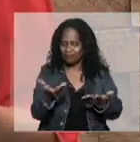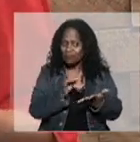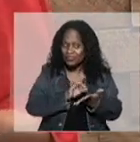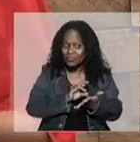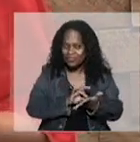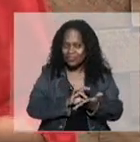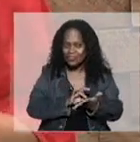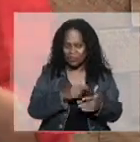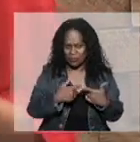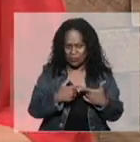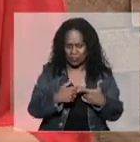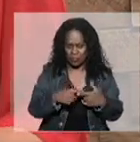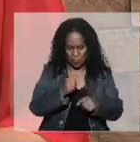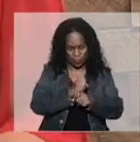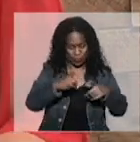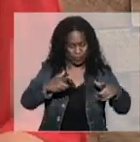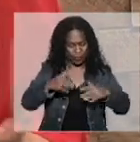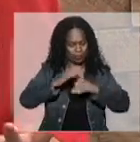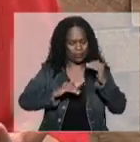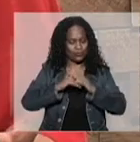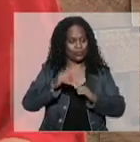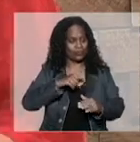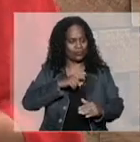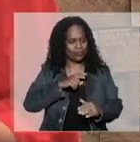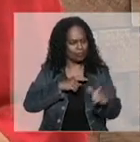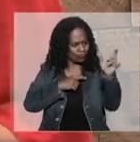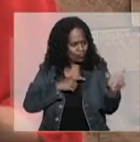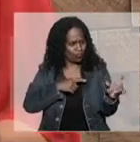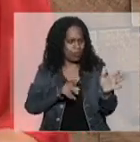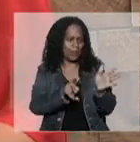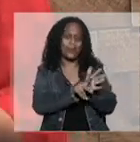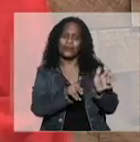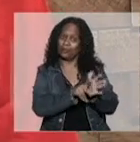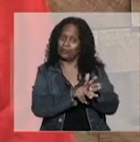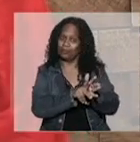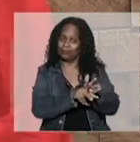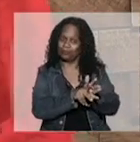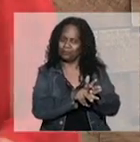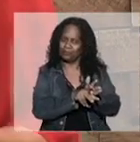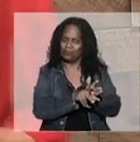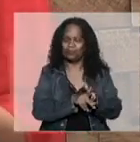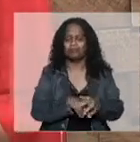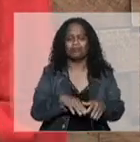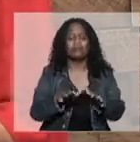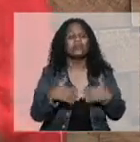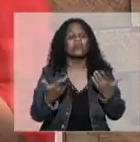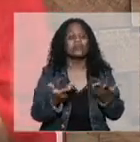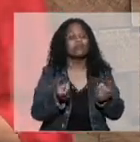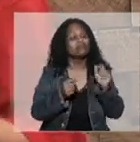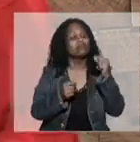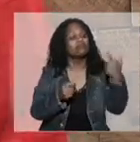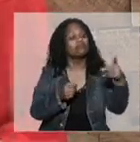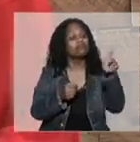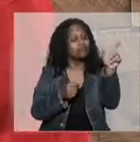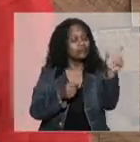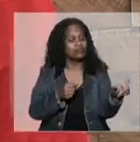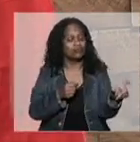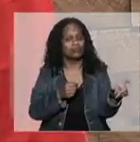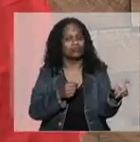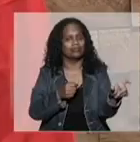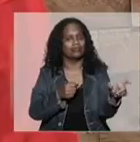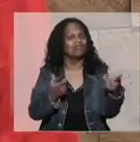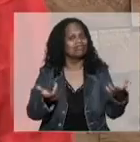bons profissionais são assim, né? Eles têm um estilo próprio, né? As pessoas sabem que é ele pelo estilo dele. Que estilo você buscou